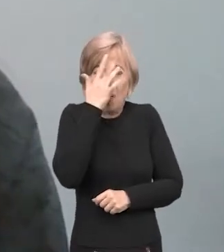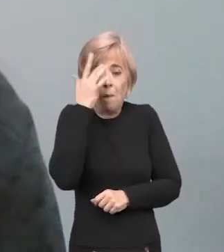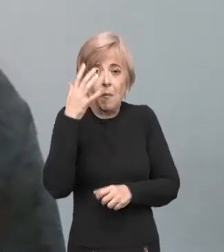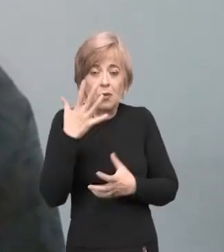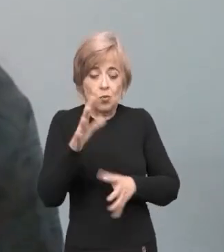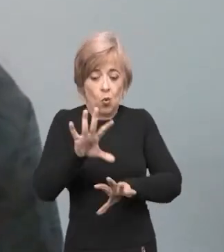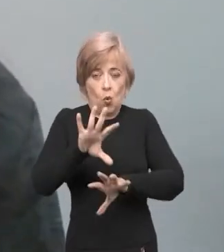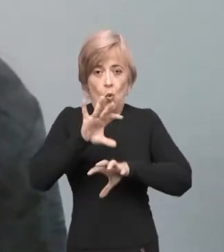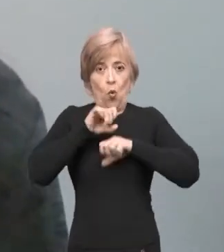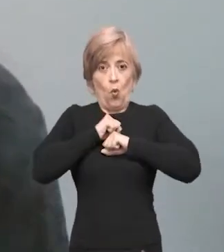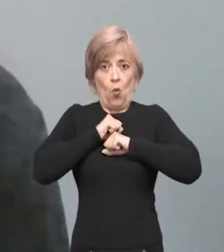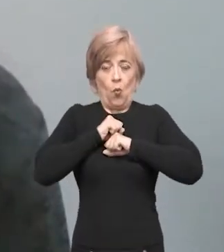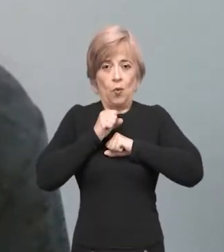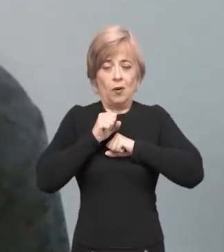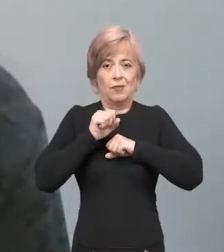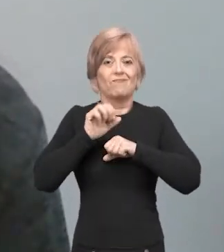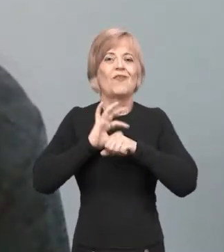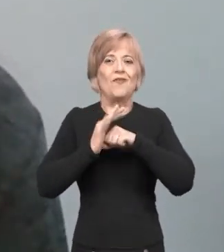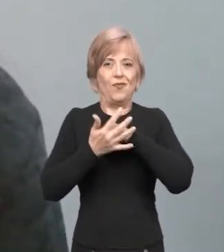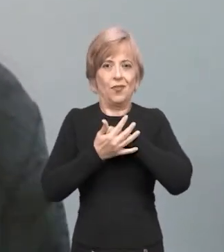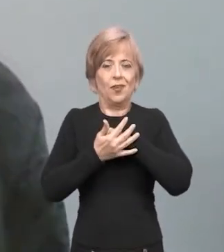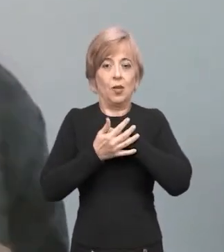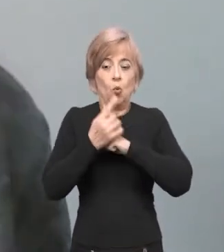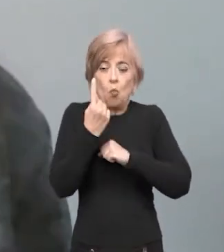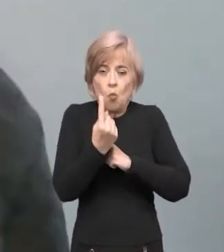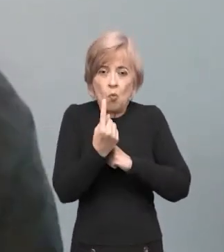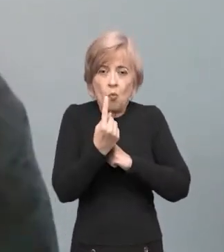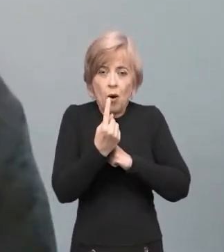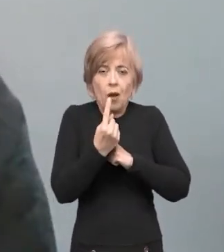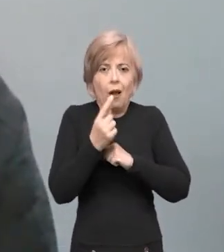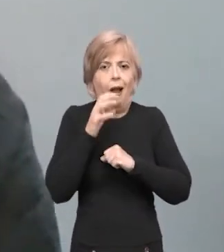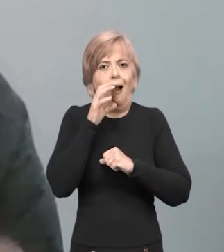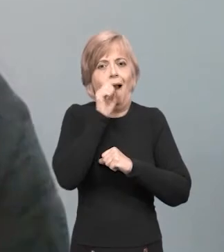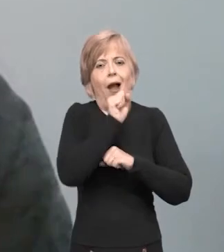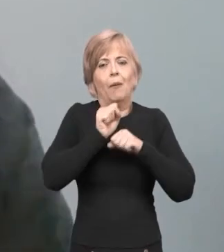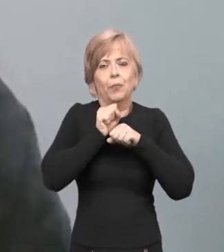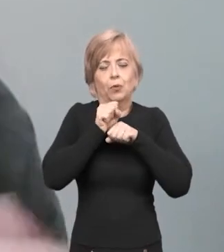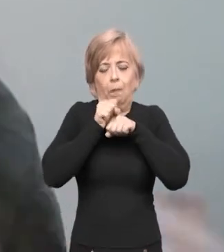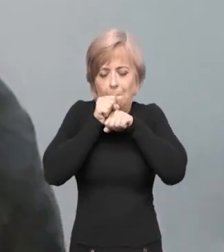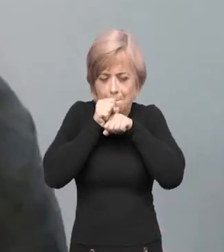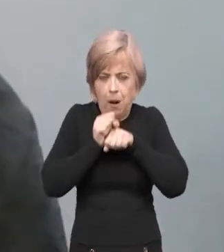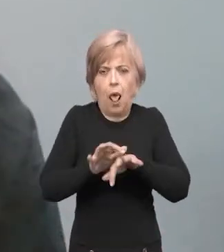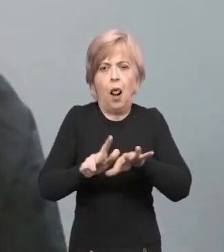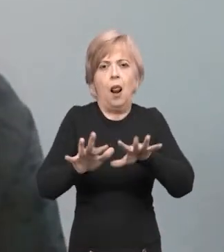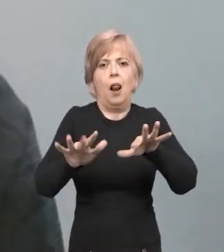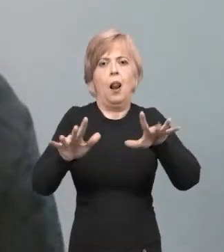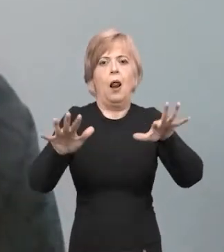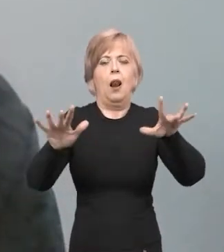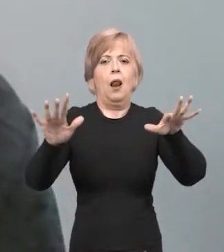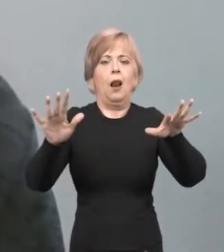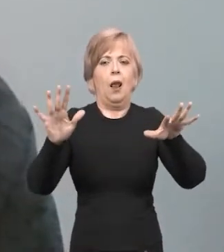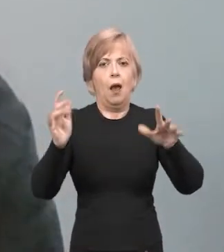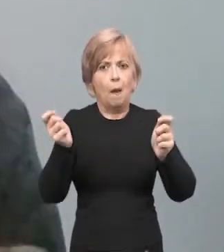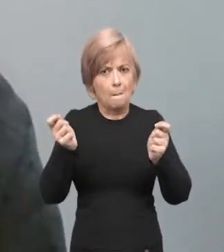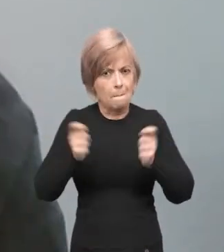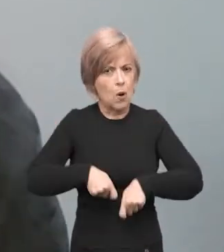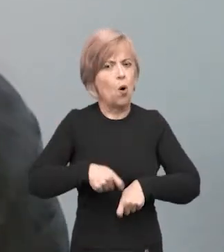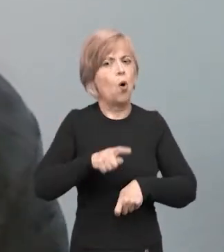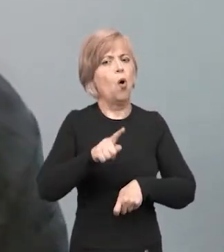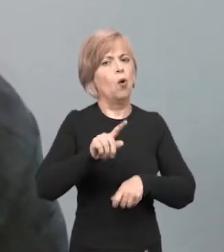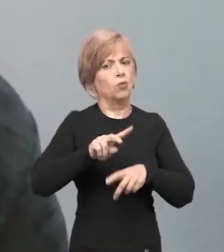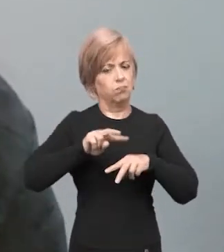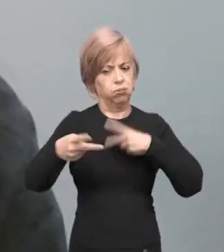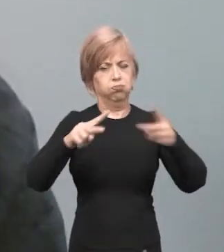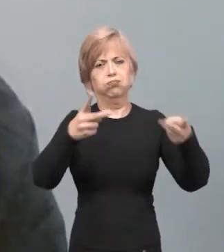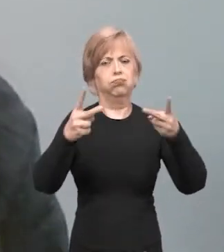pessoa tivesse o contágio do vírus, rapidamente aquele número de pessoas residentes ali